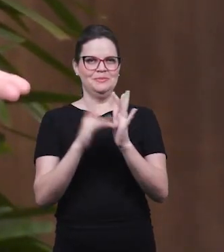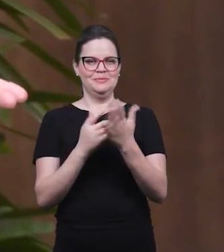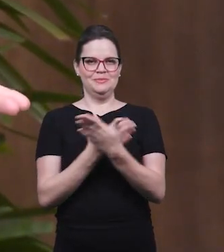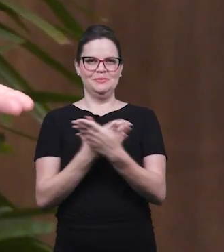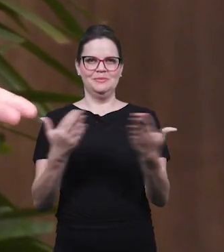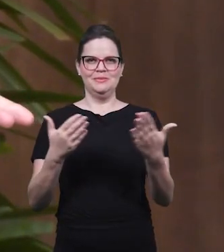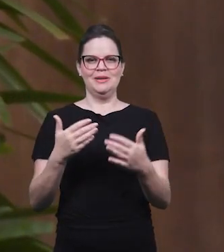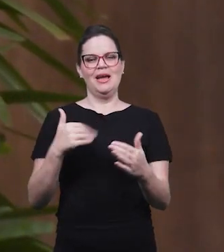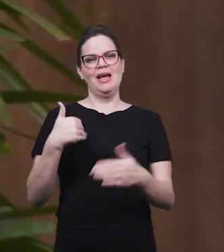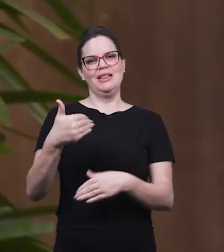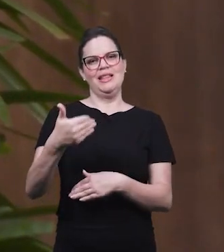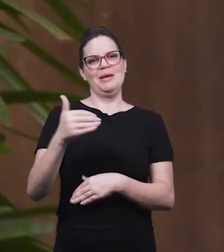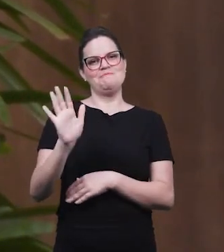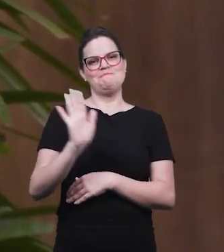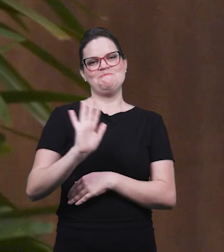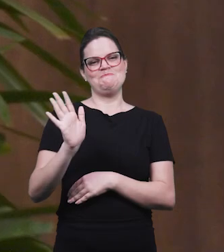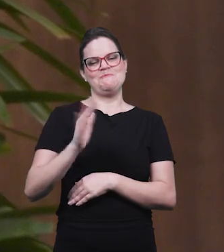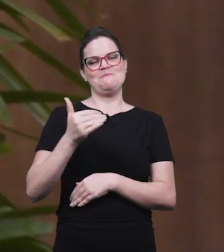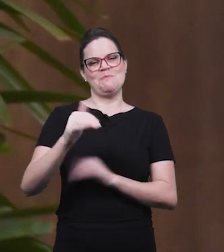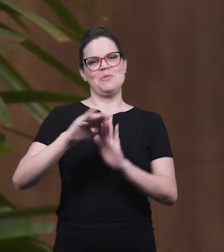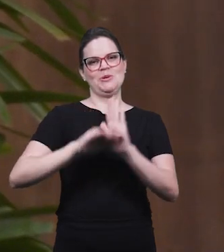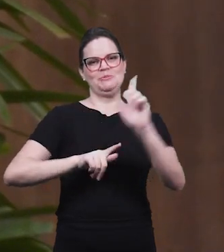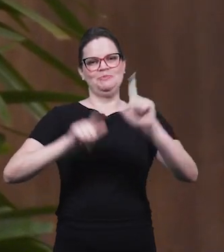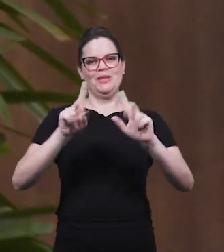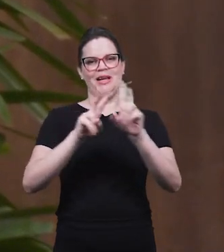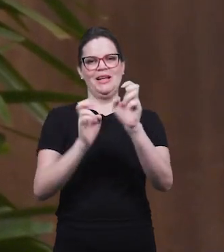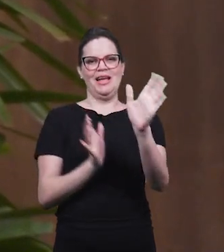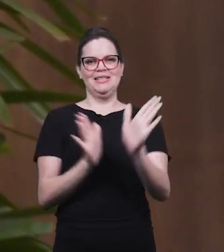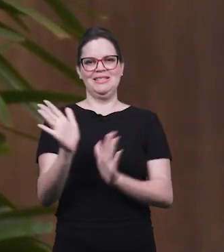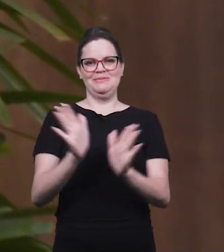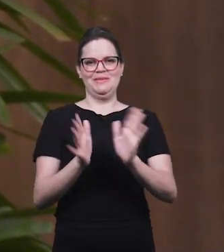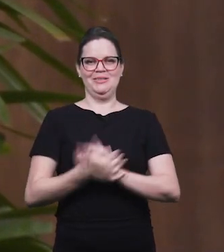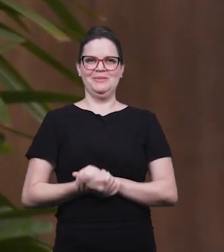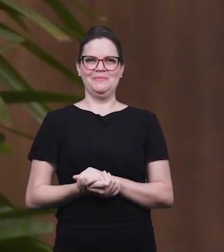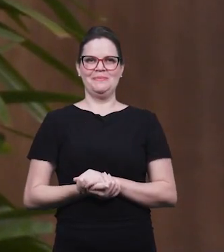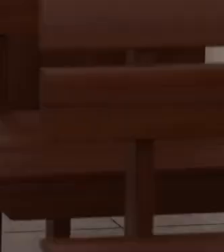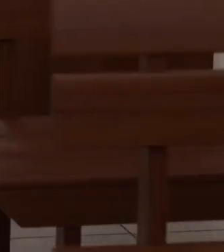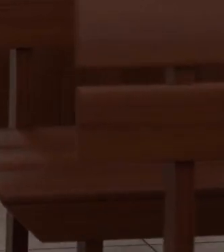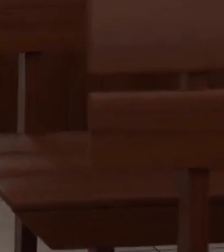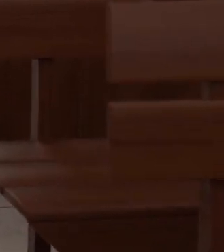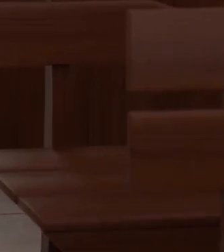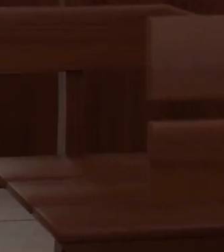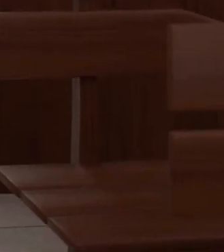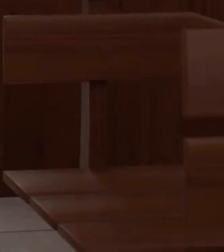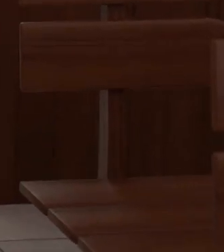A paz do Senhor e até o próximo programa Acessibilidade em Ação.